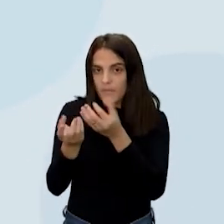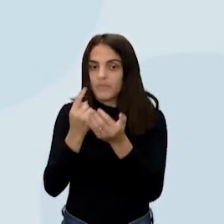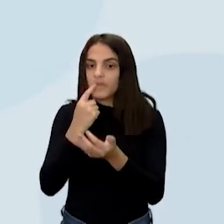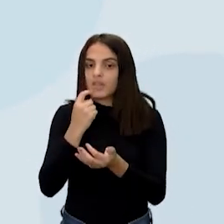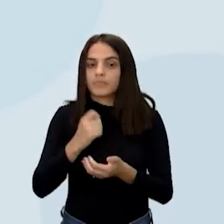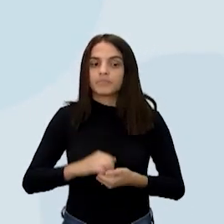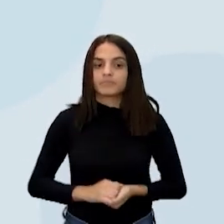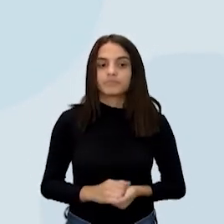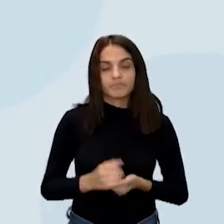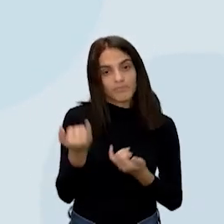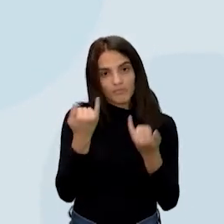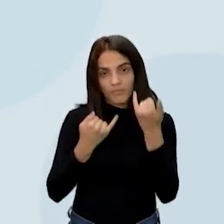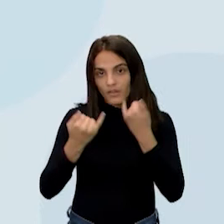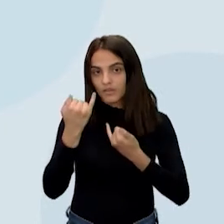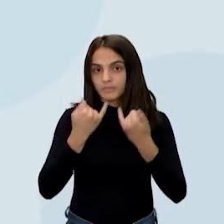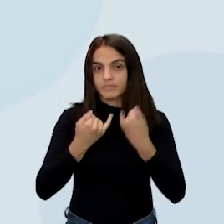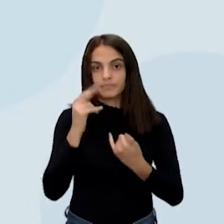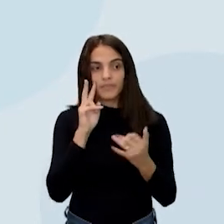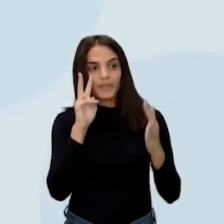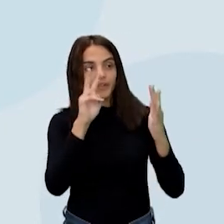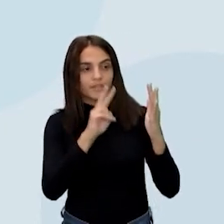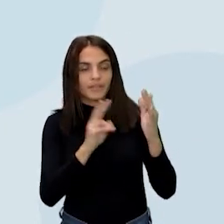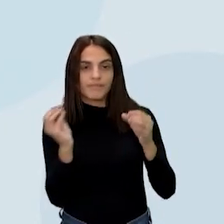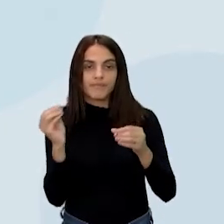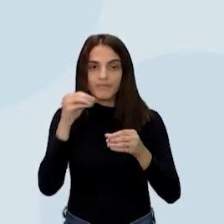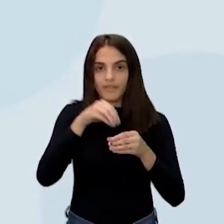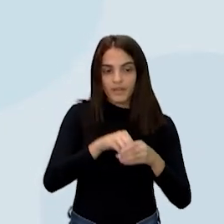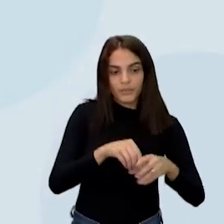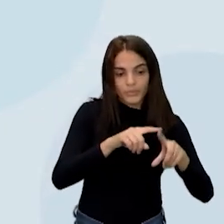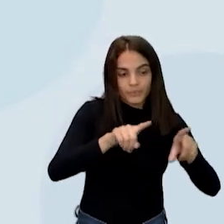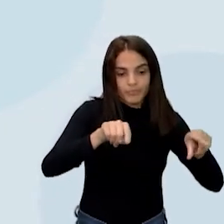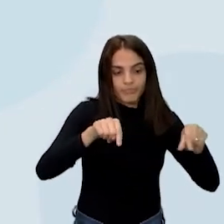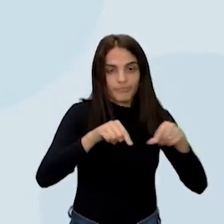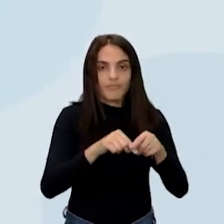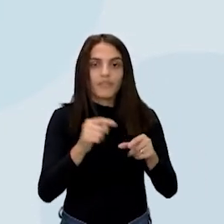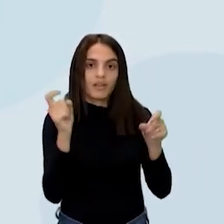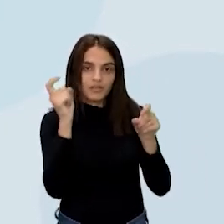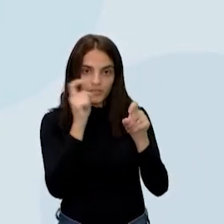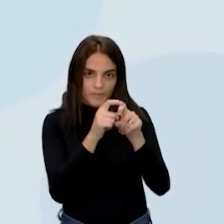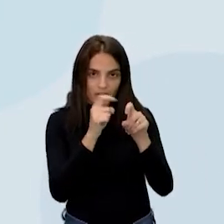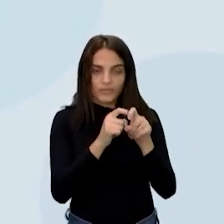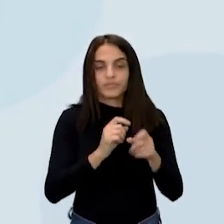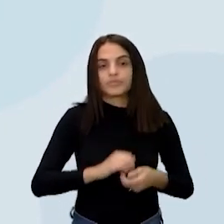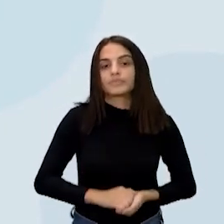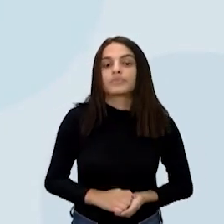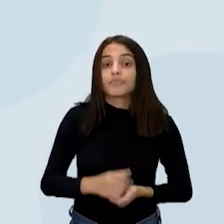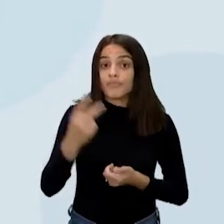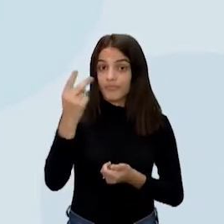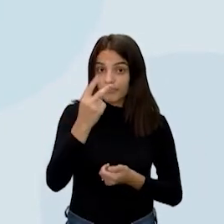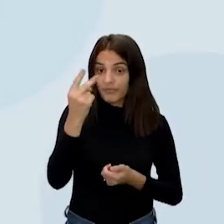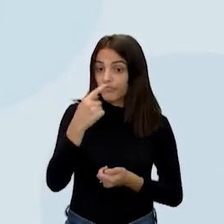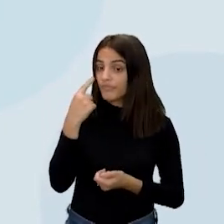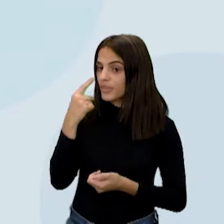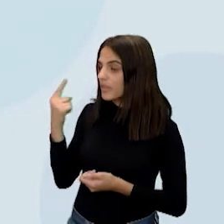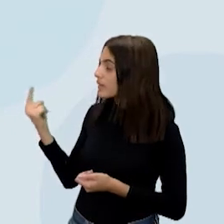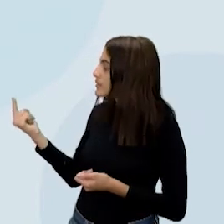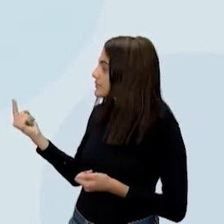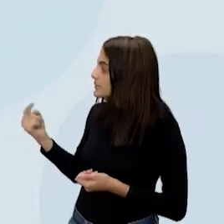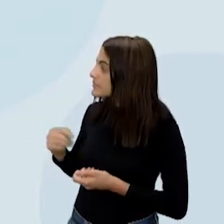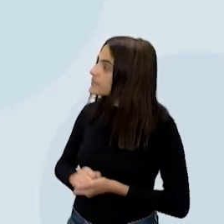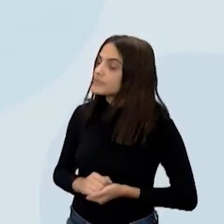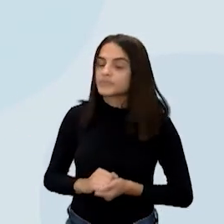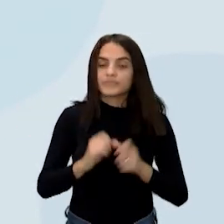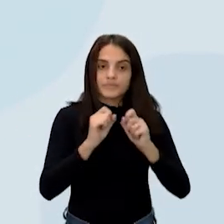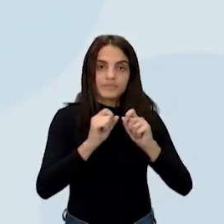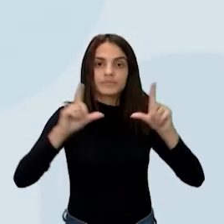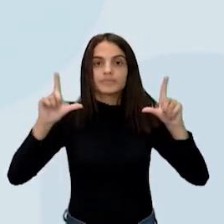E ali é uma informação que a gente geralmente vê dentro dos consultórios, dentro dos locais de doação. E a segunda já não, já é um cartaz que